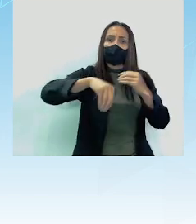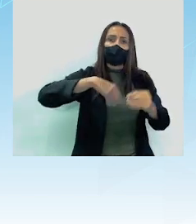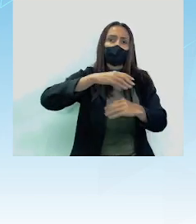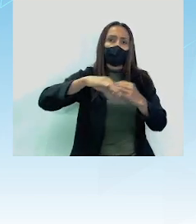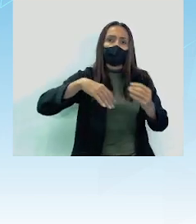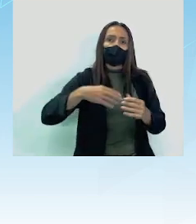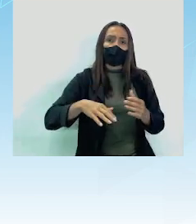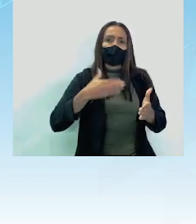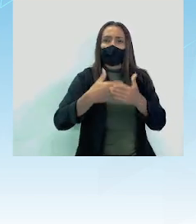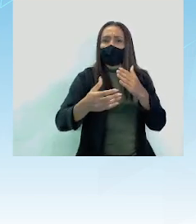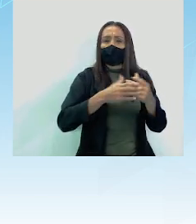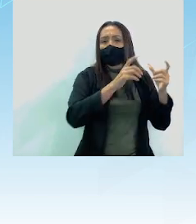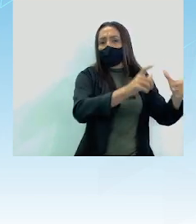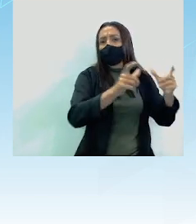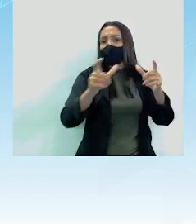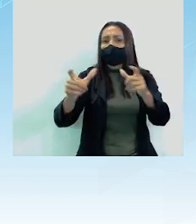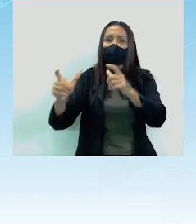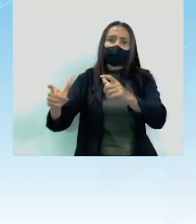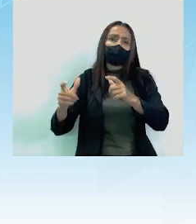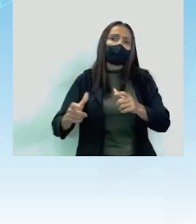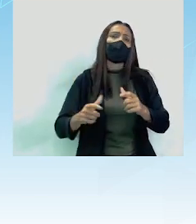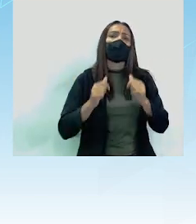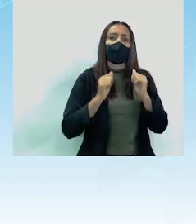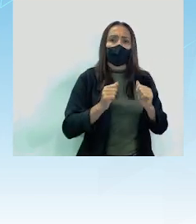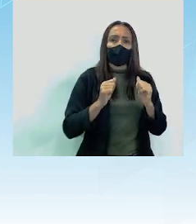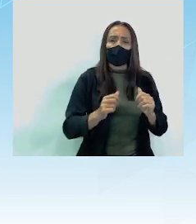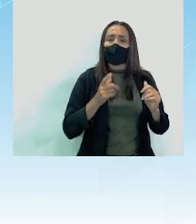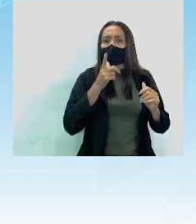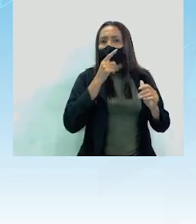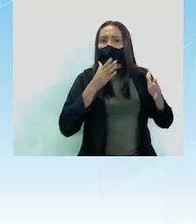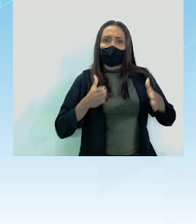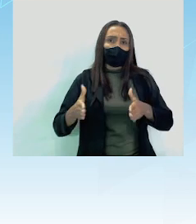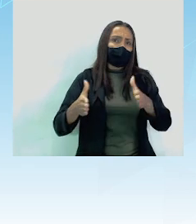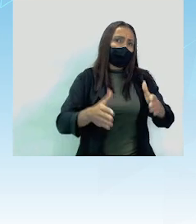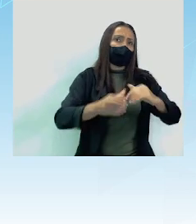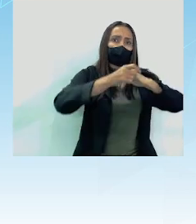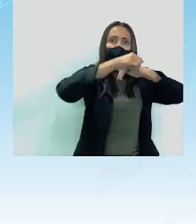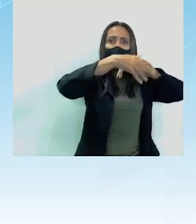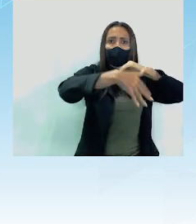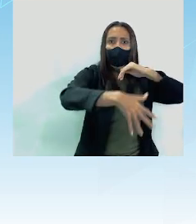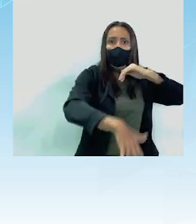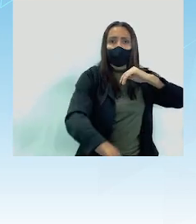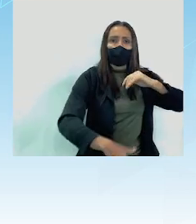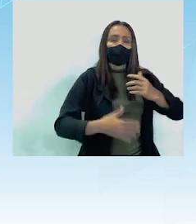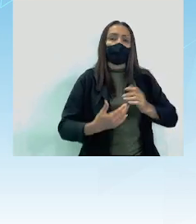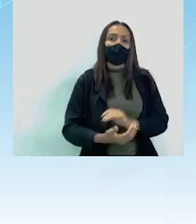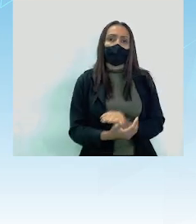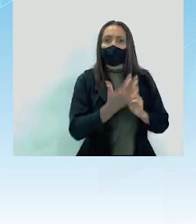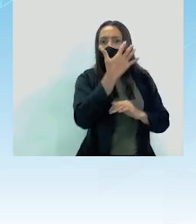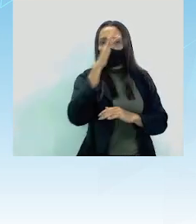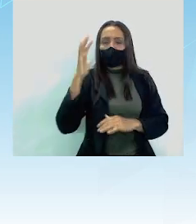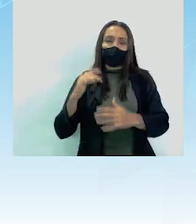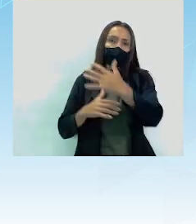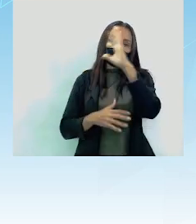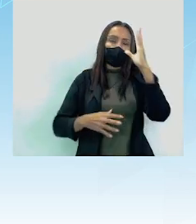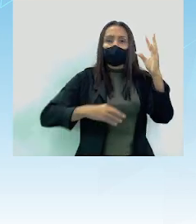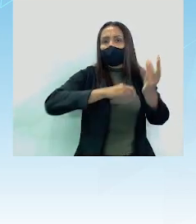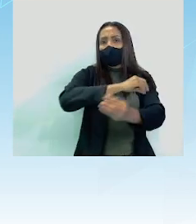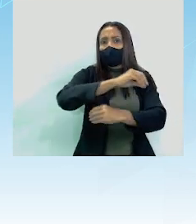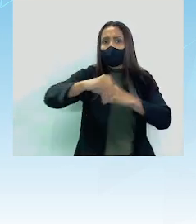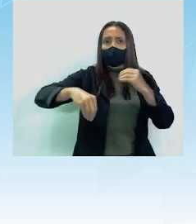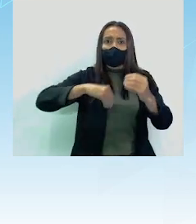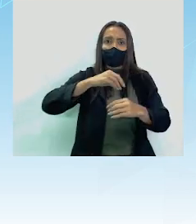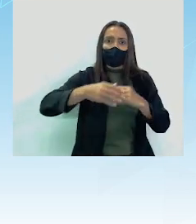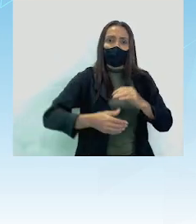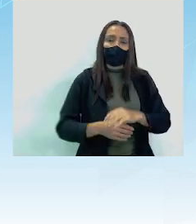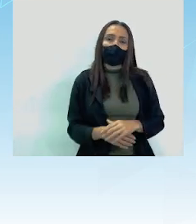pode passar por locais, por rio, enfim, cachoeiras. Essa daí ela mistura todas as anteriores e faz uma trilha